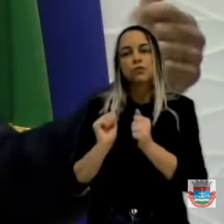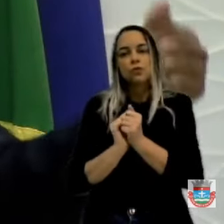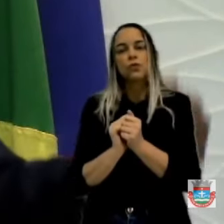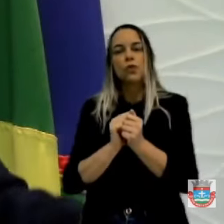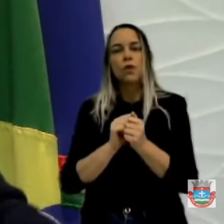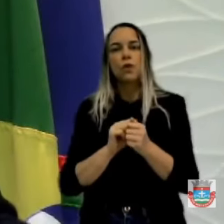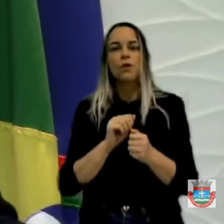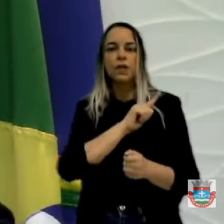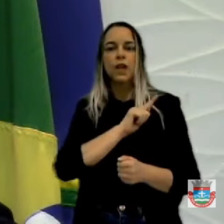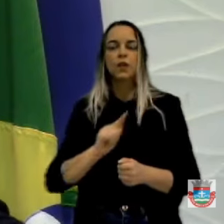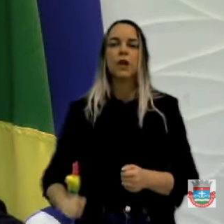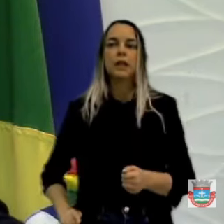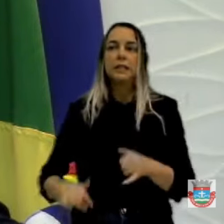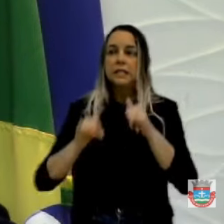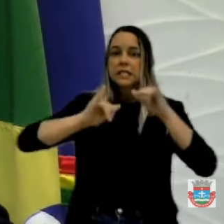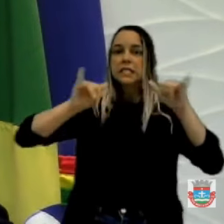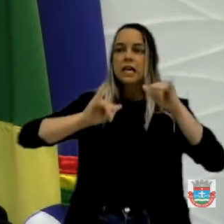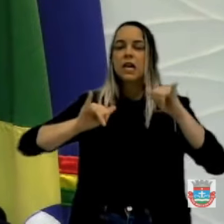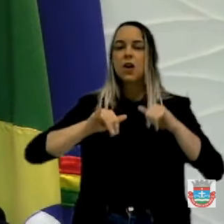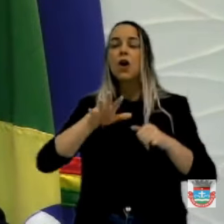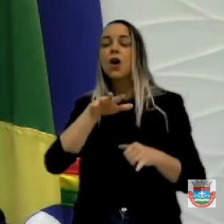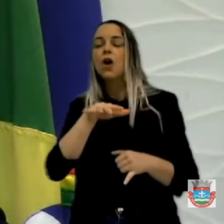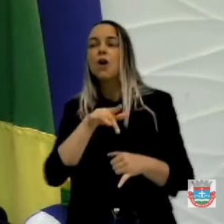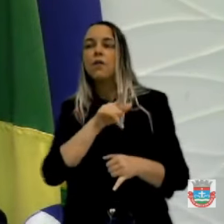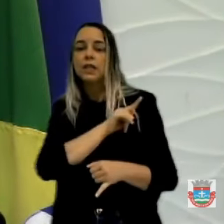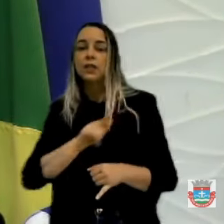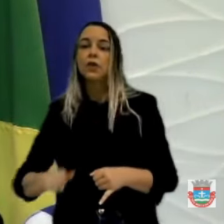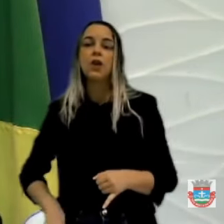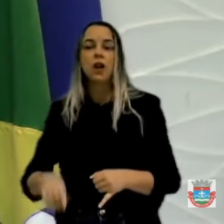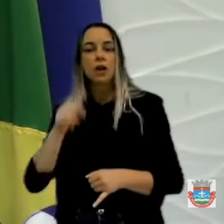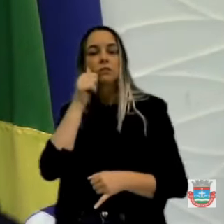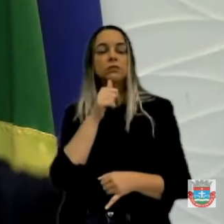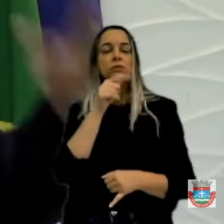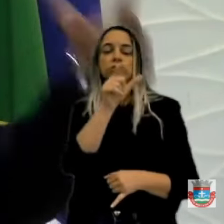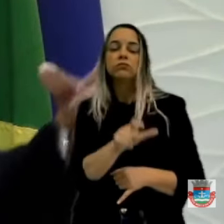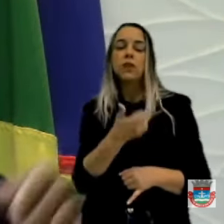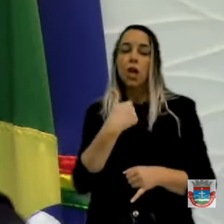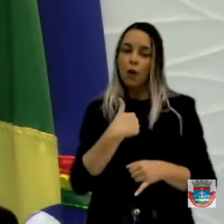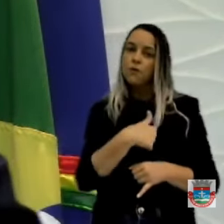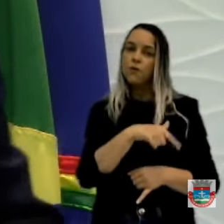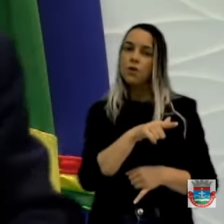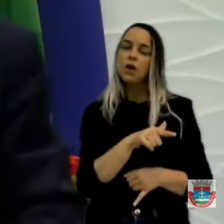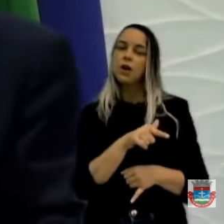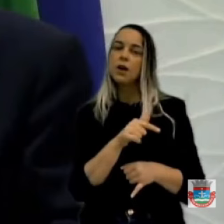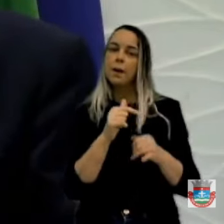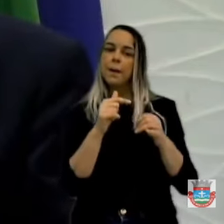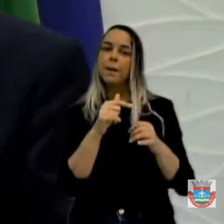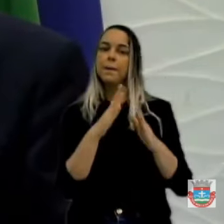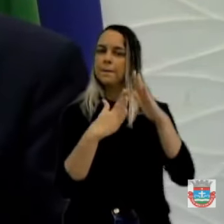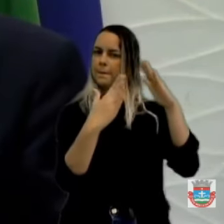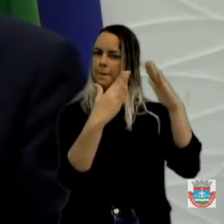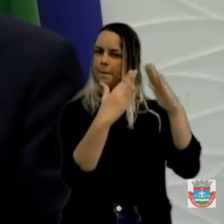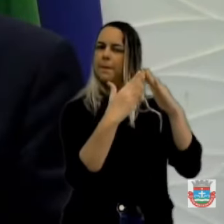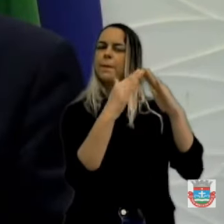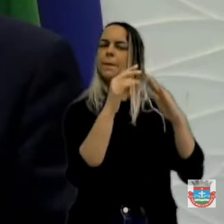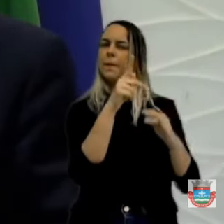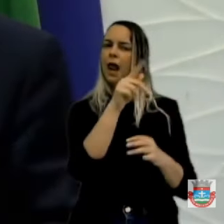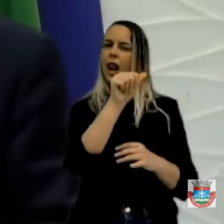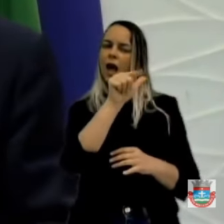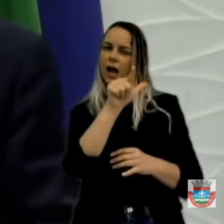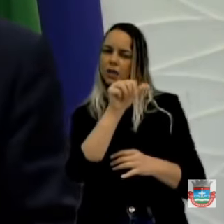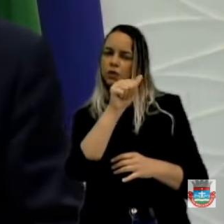assim: governadora, eu fui lá no palácio e pedi à senhora, e